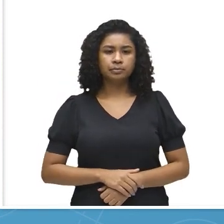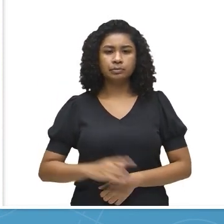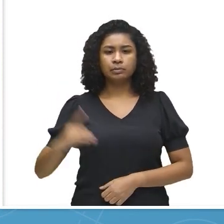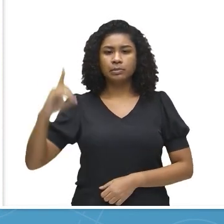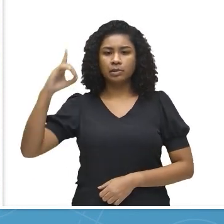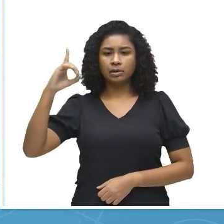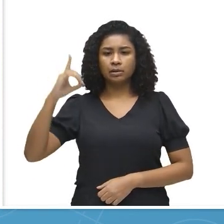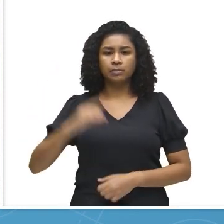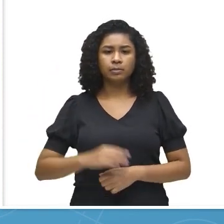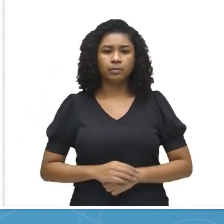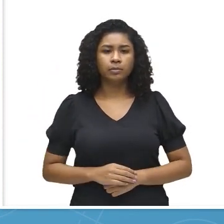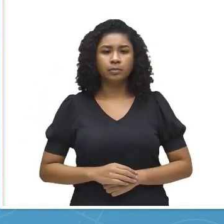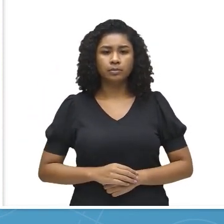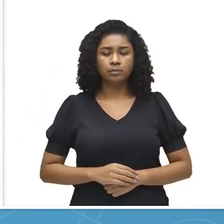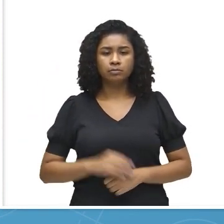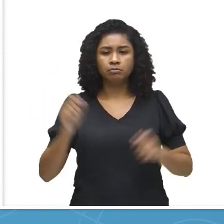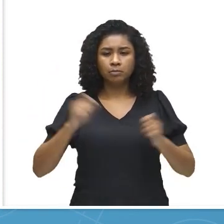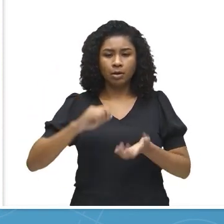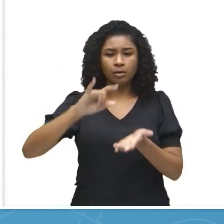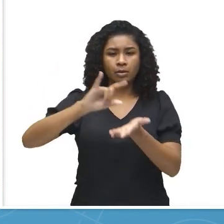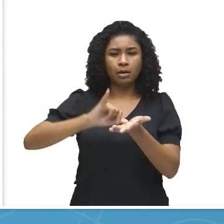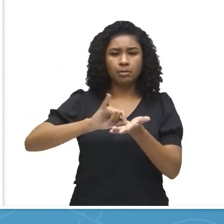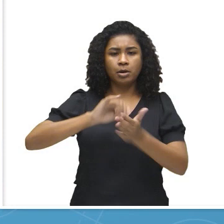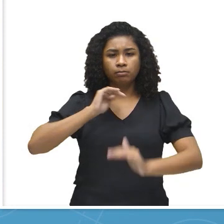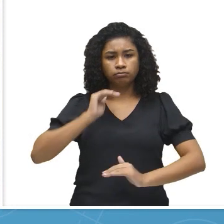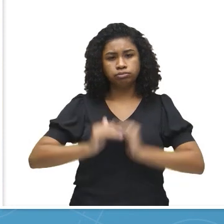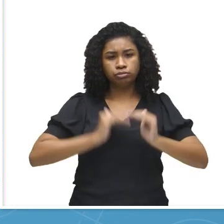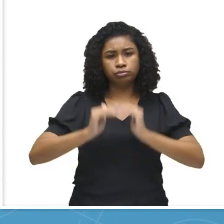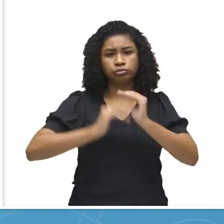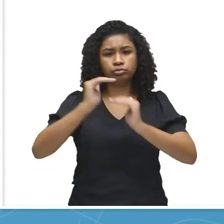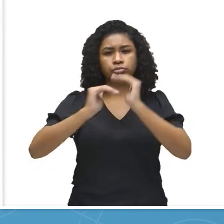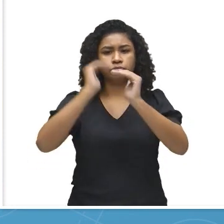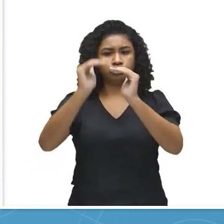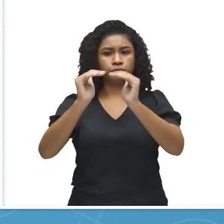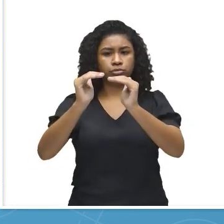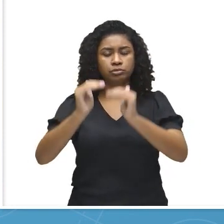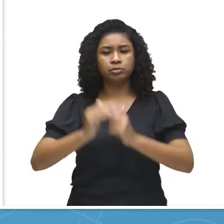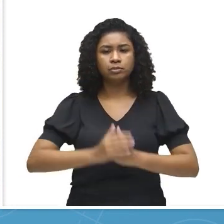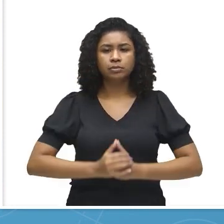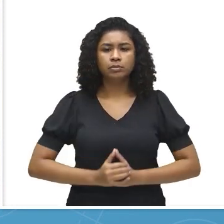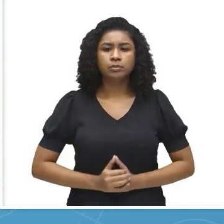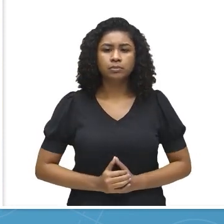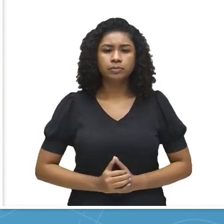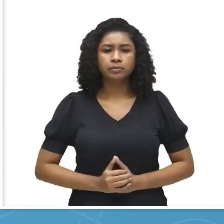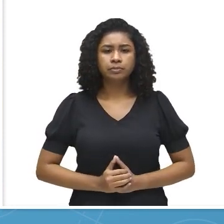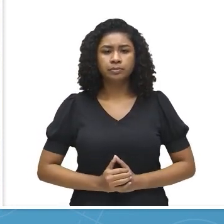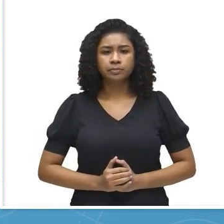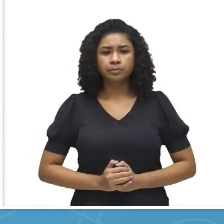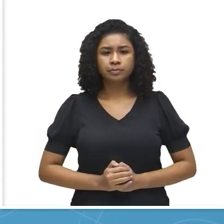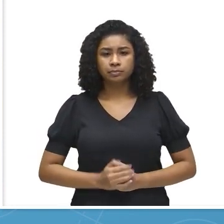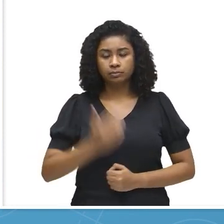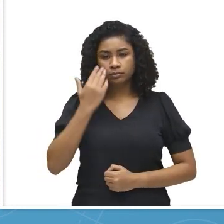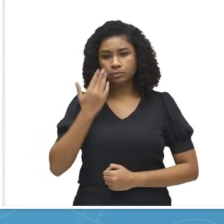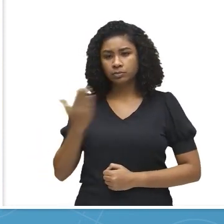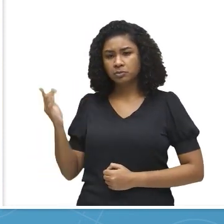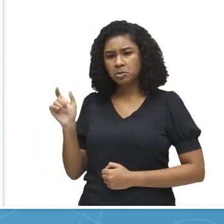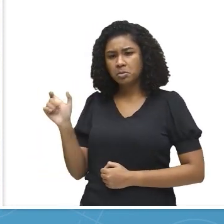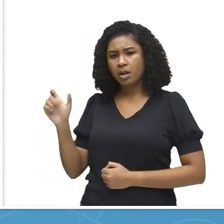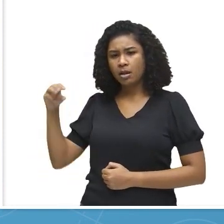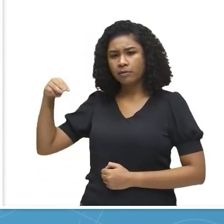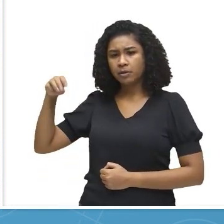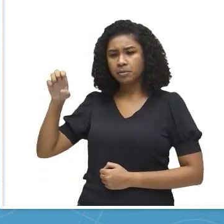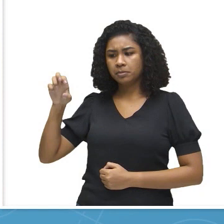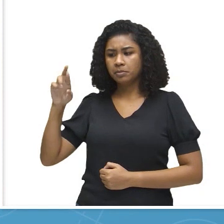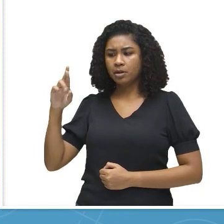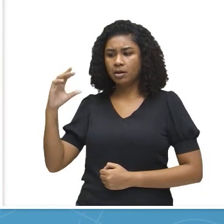pelo desenvolvimento do capitalismo comercial e das práticas do mercantilismo. Olha só, mercantilismo a gente já viu que é lá